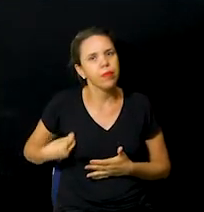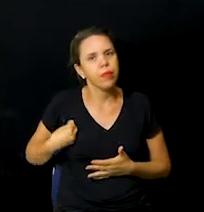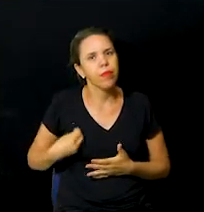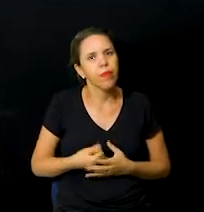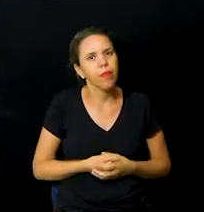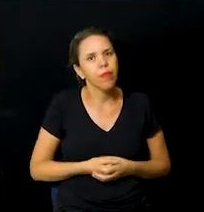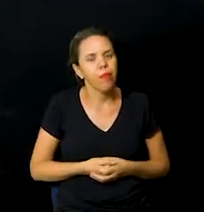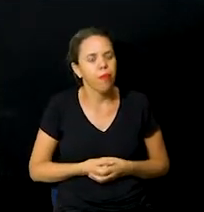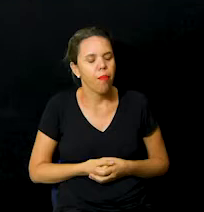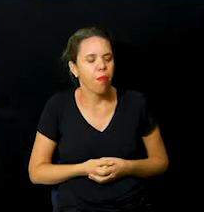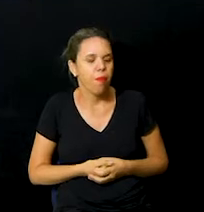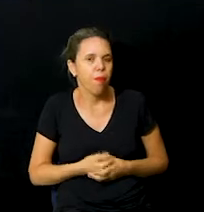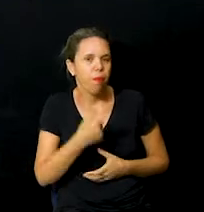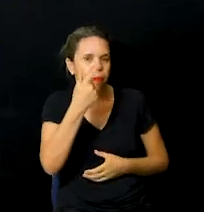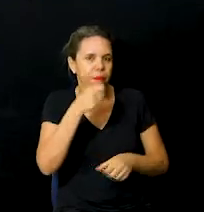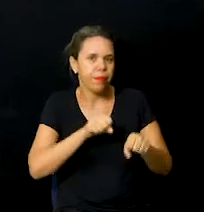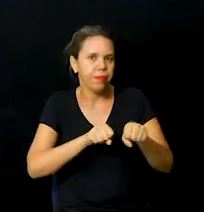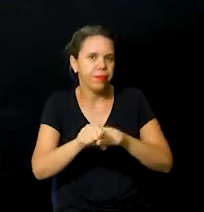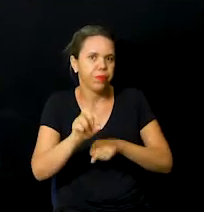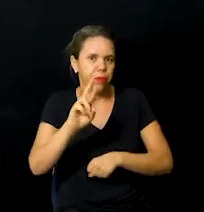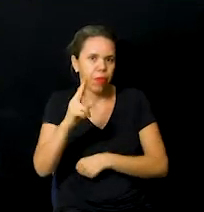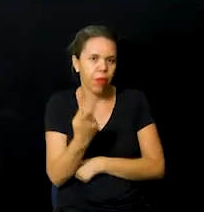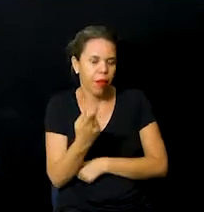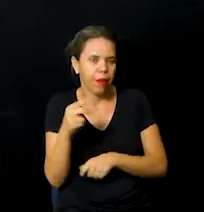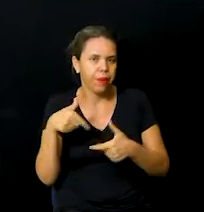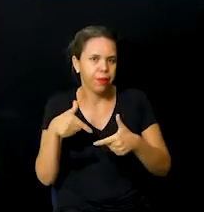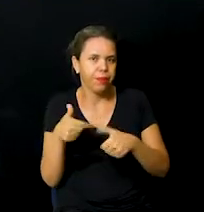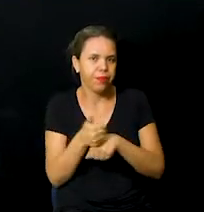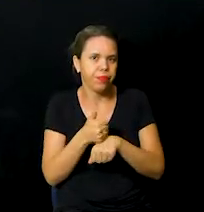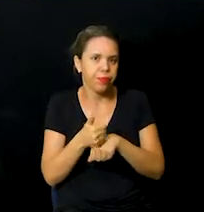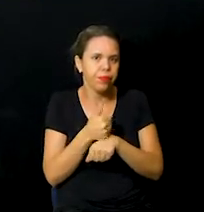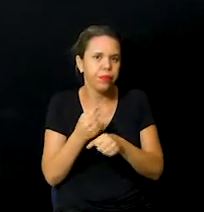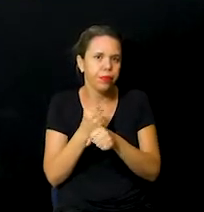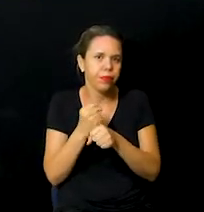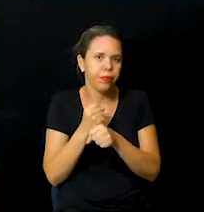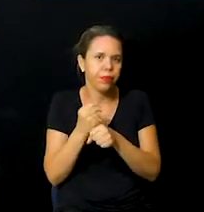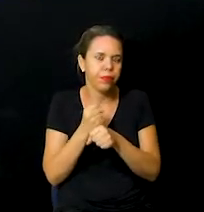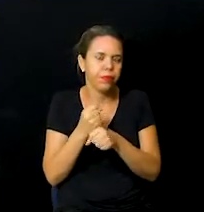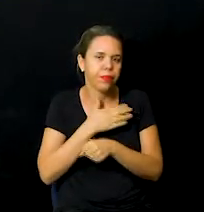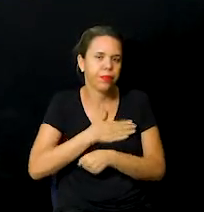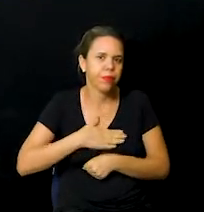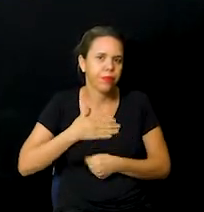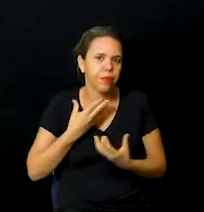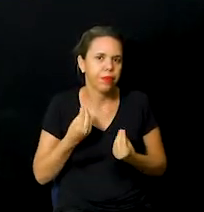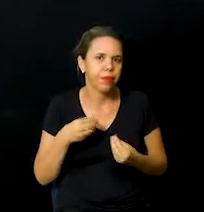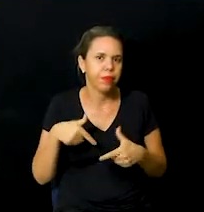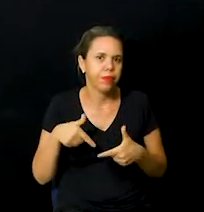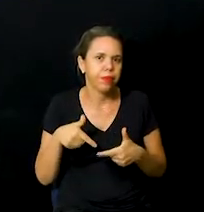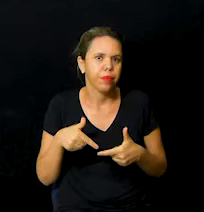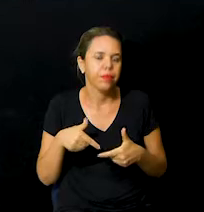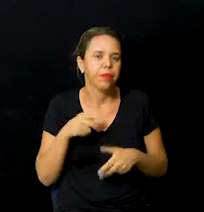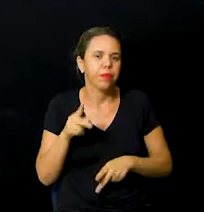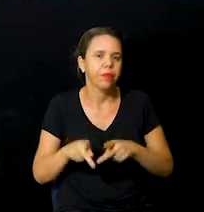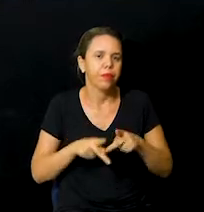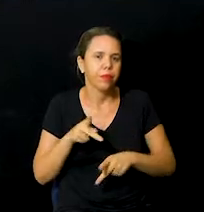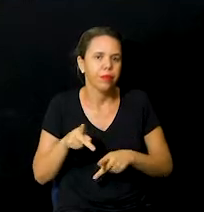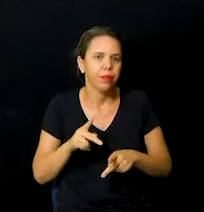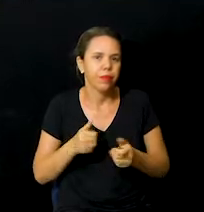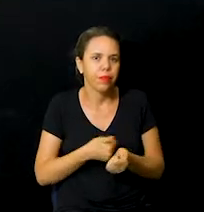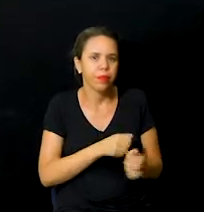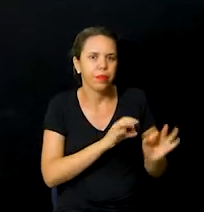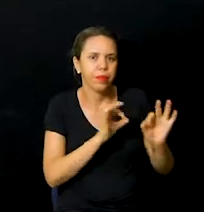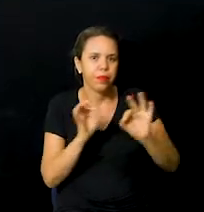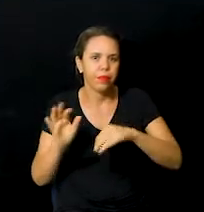né? Eu sou formada em RH, trabalhei na área por alguns anos, eu gosto muito de trabalhar com pessoas